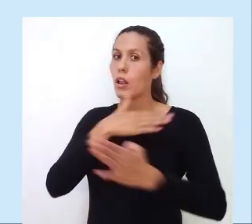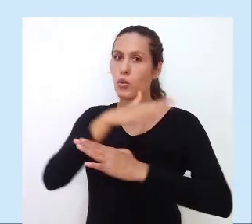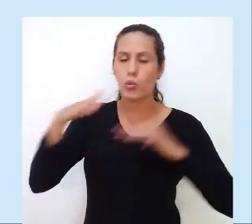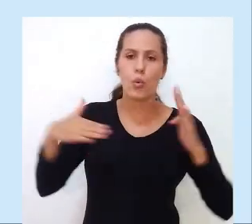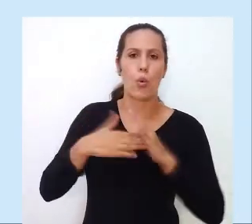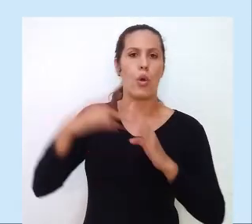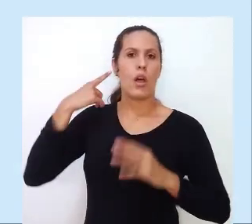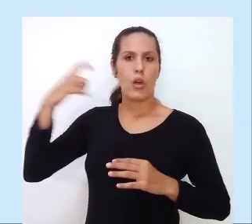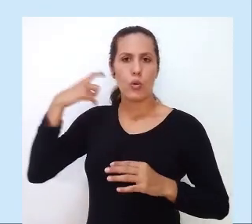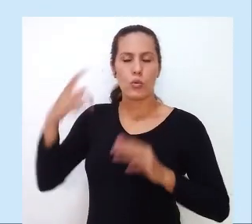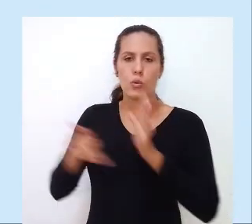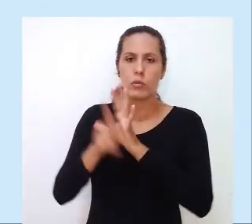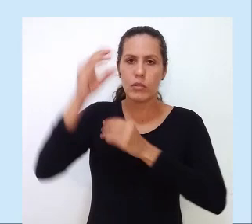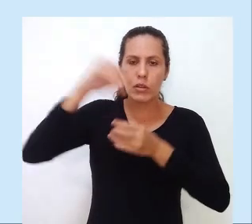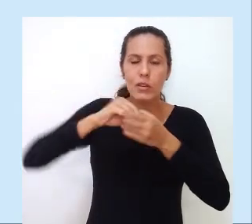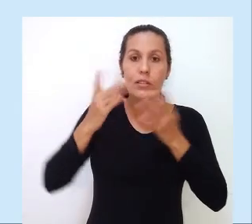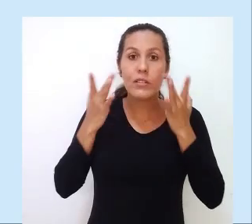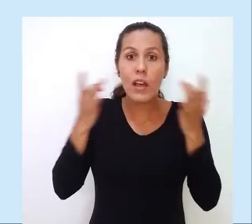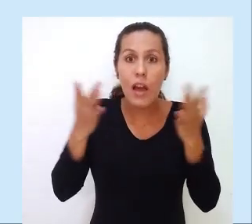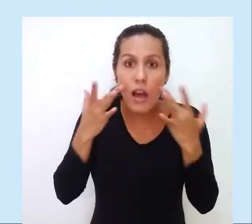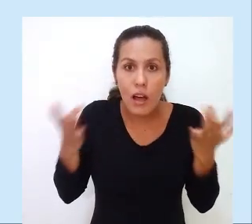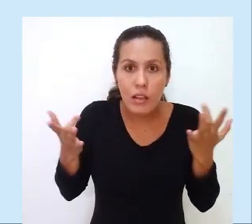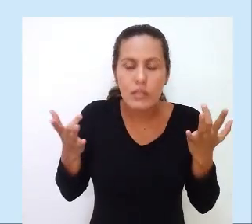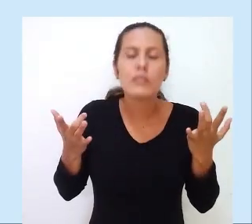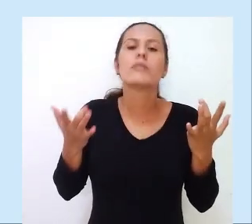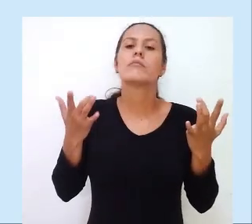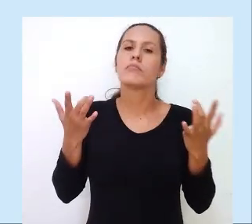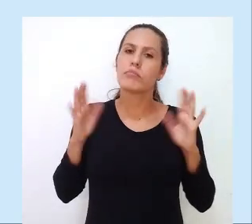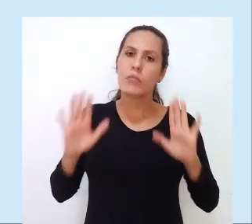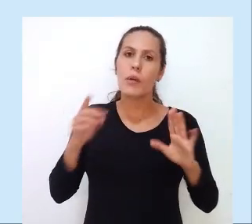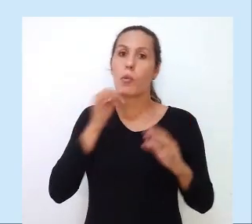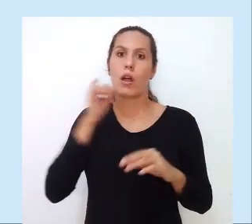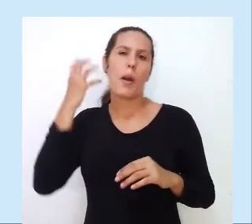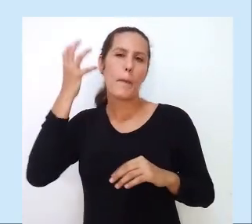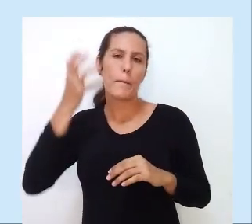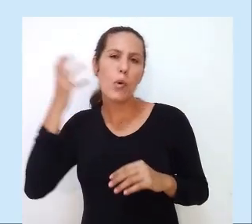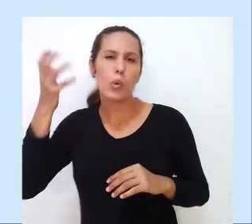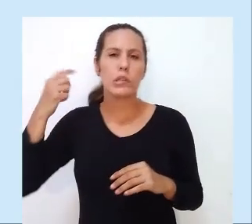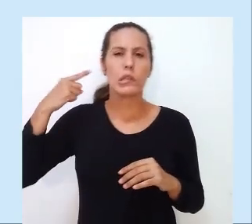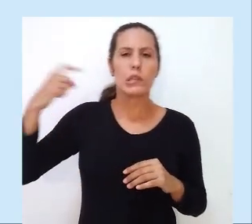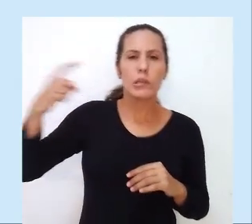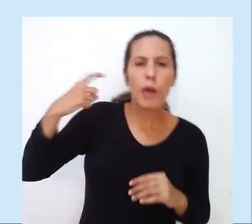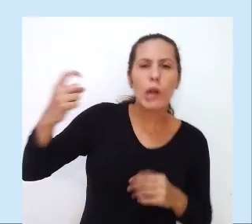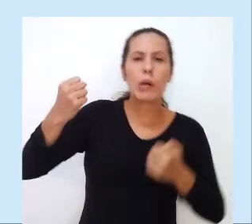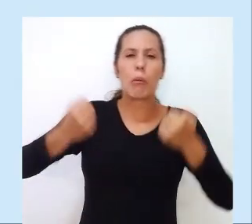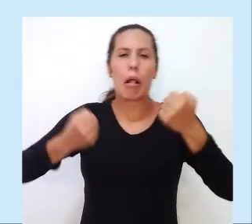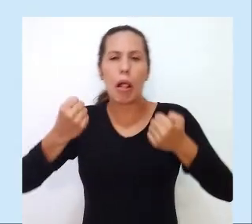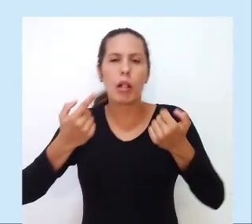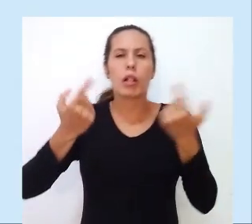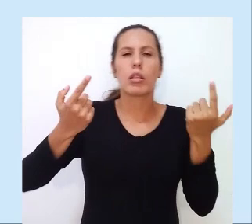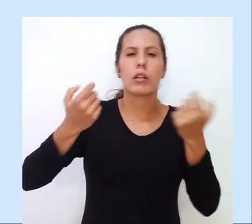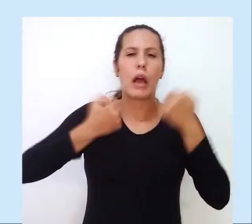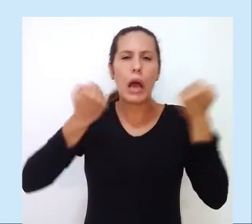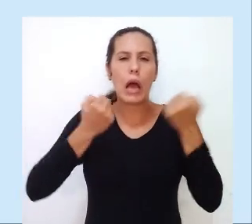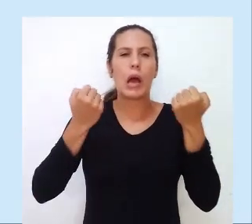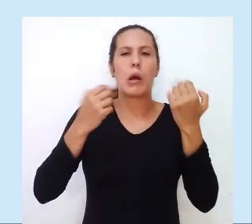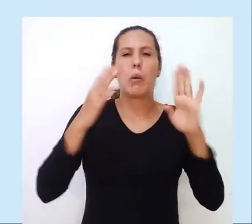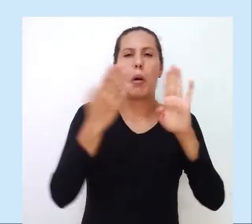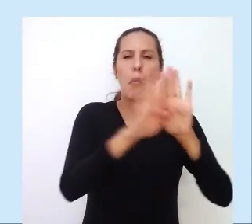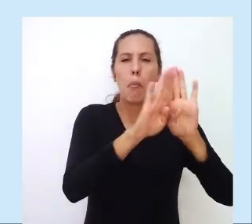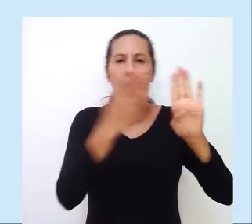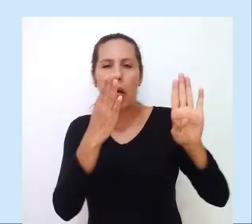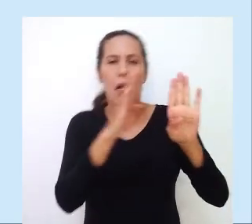voz do ator. Então, a sonoplastia, ela traz músicas, ruídos, barulhos, tudo que a